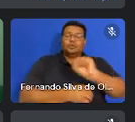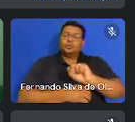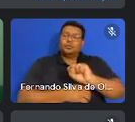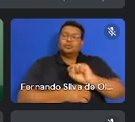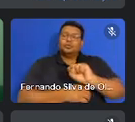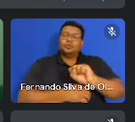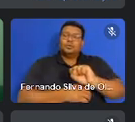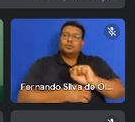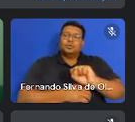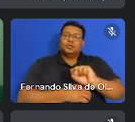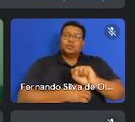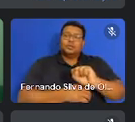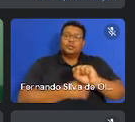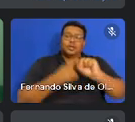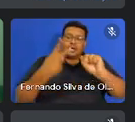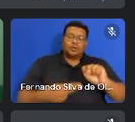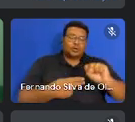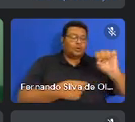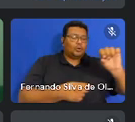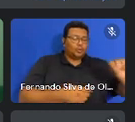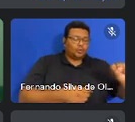padrão 848.